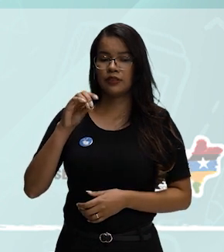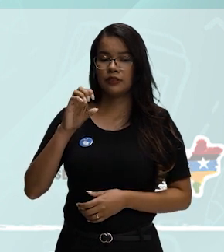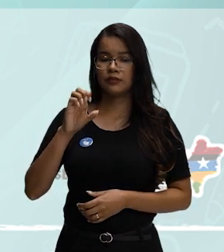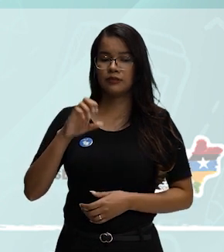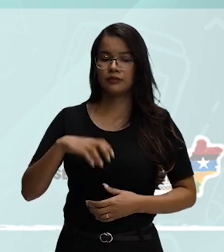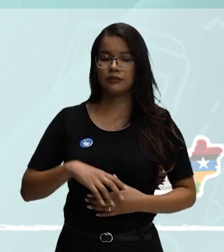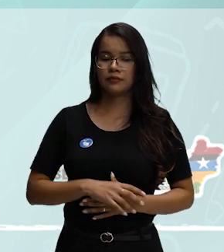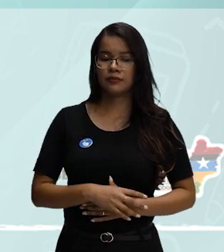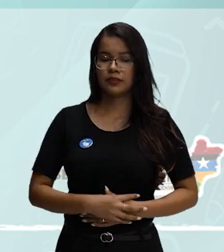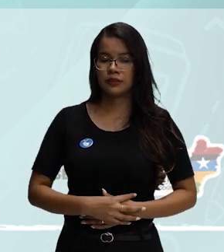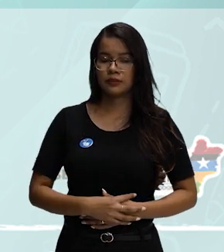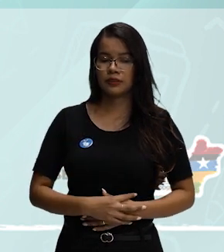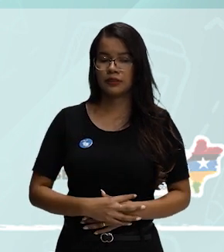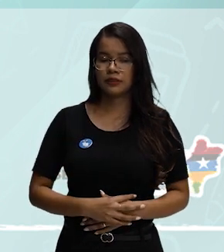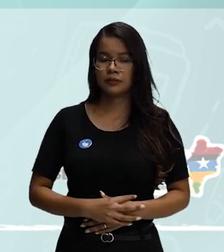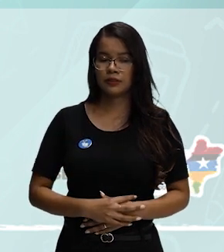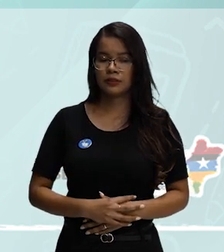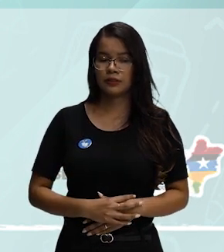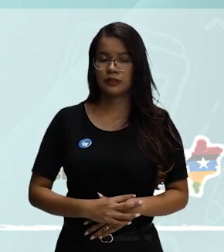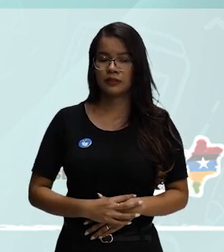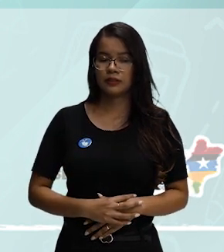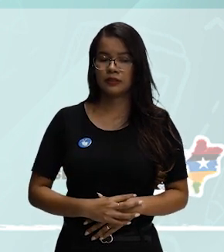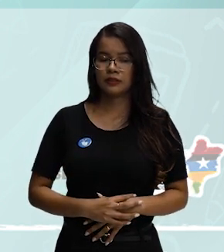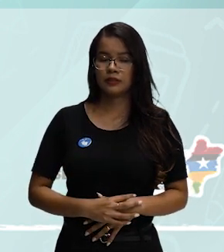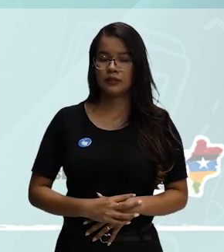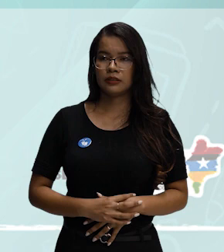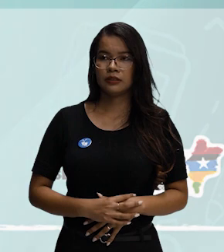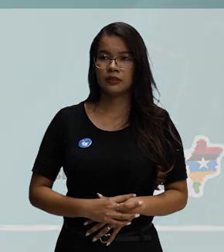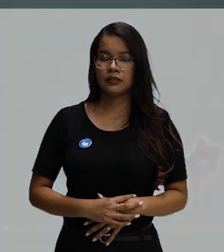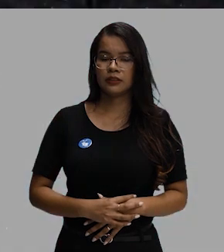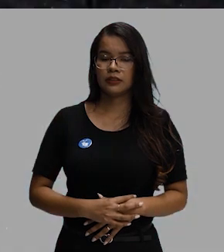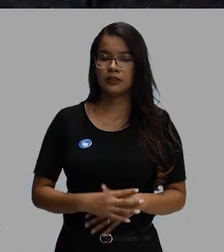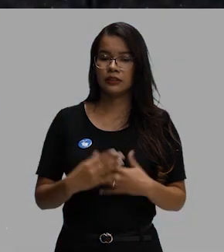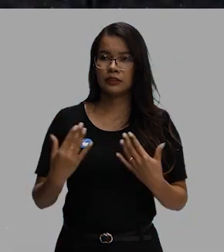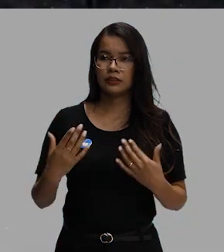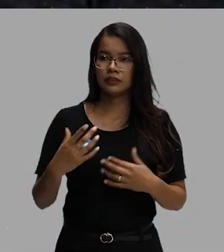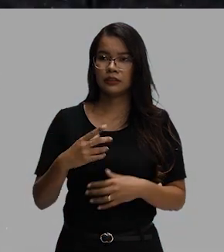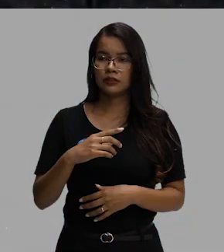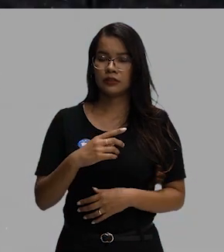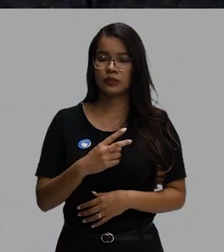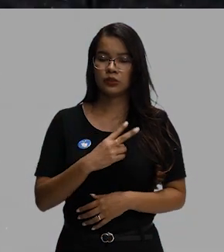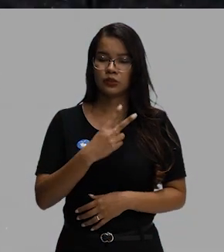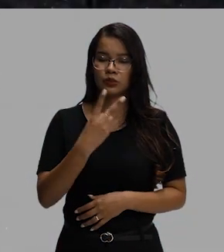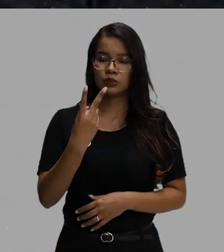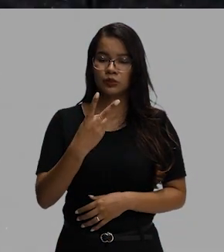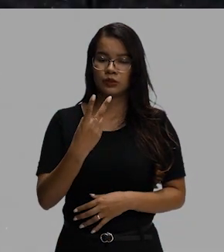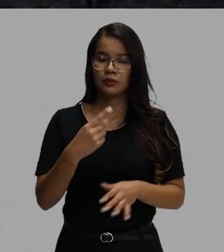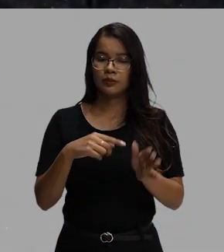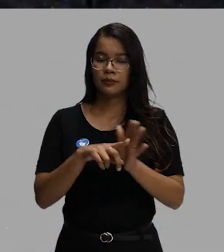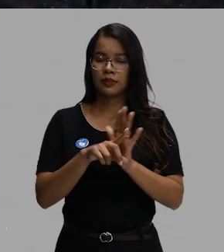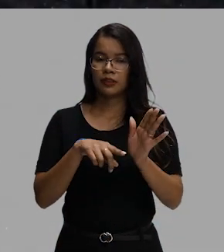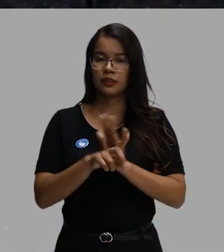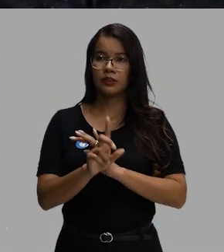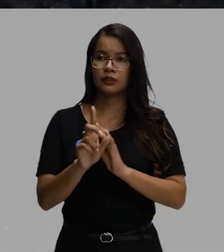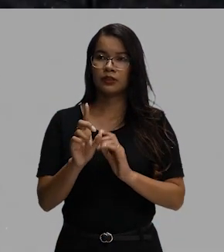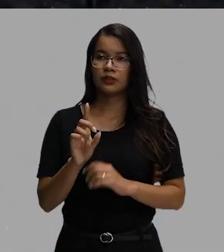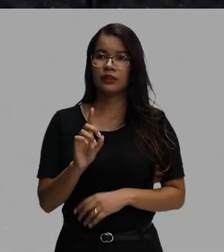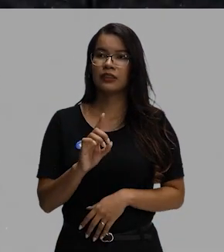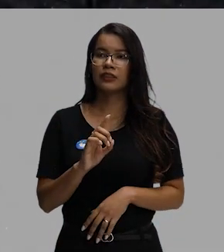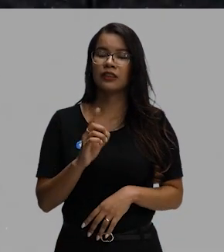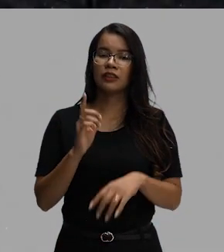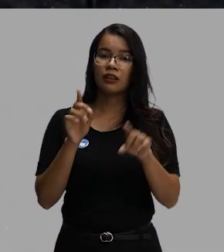poema. Né? Então, aqui, eu trouxe duas questões apenas e trouxe